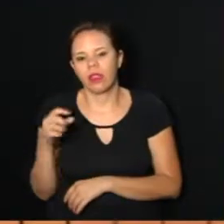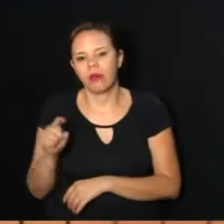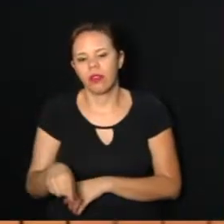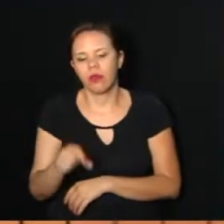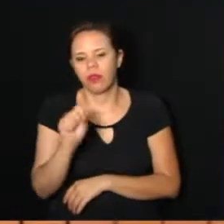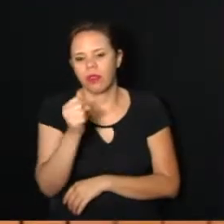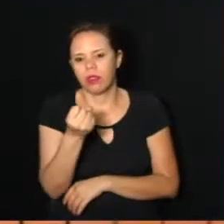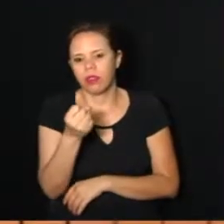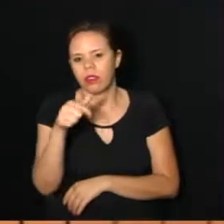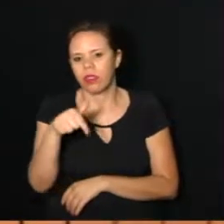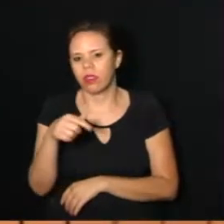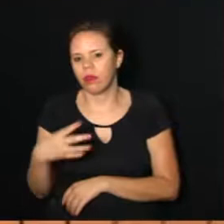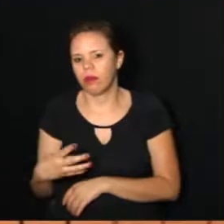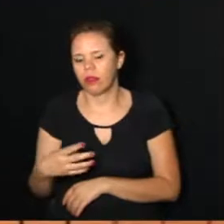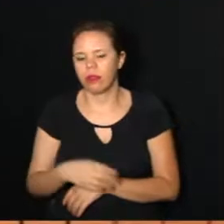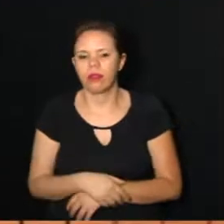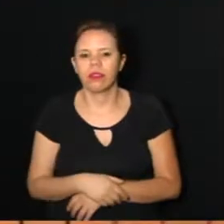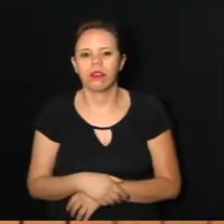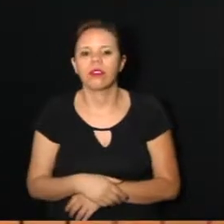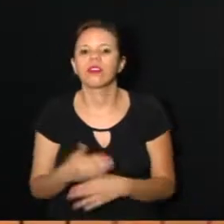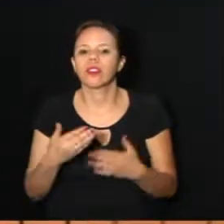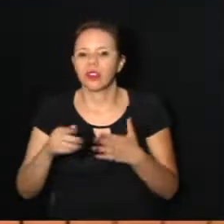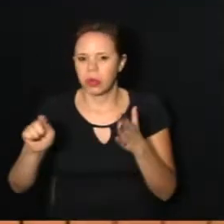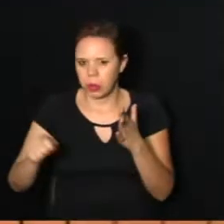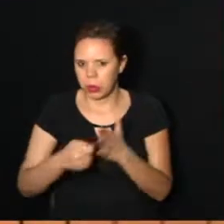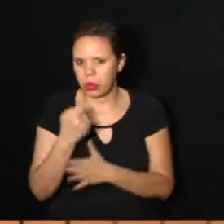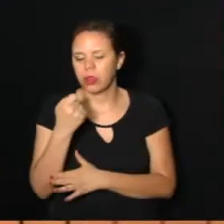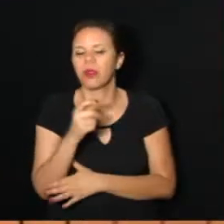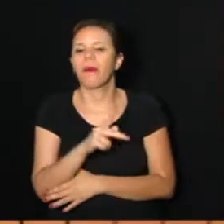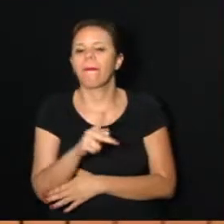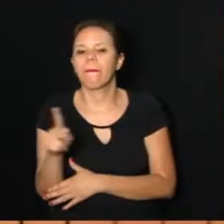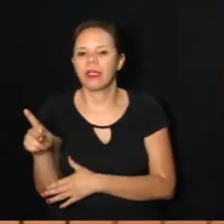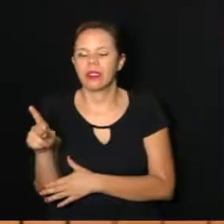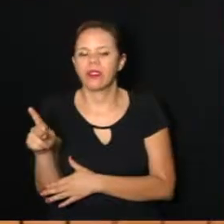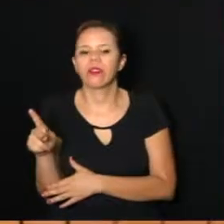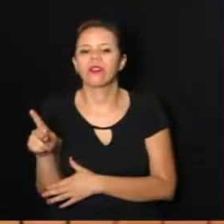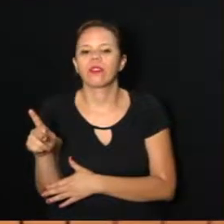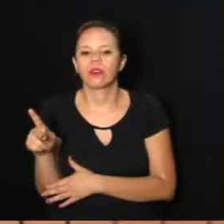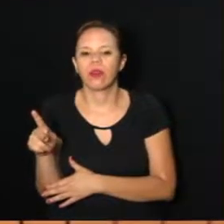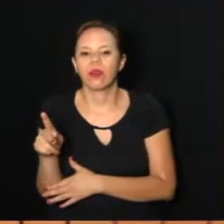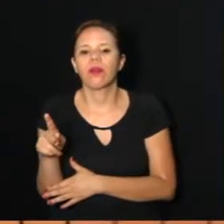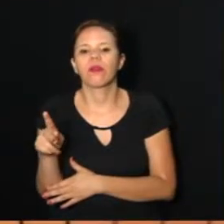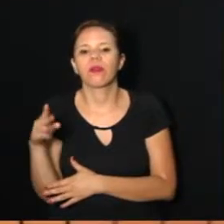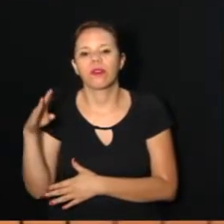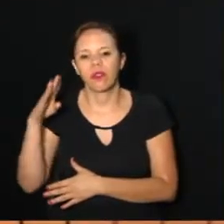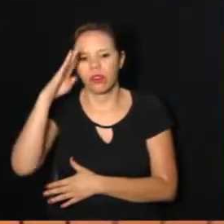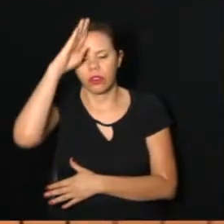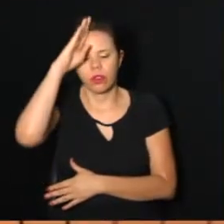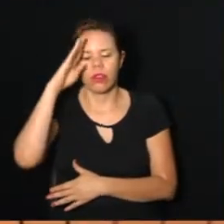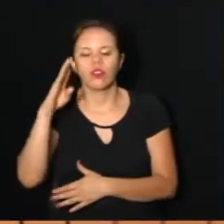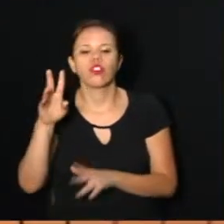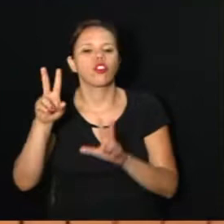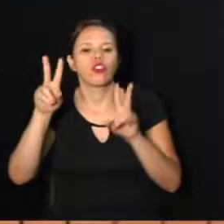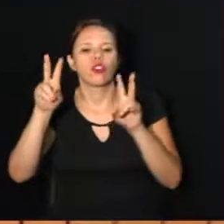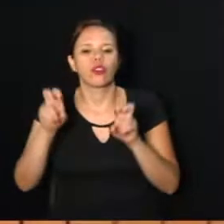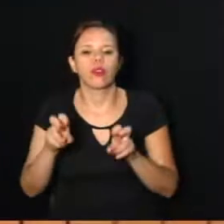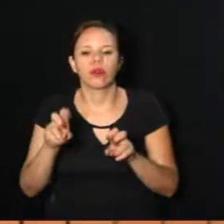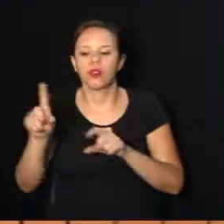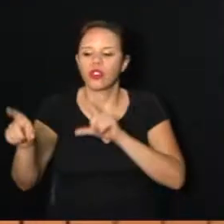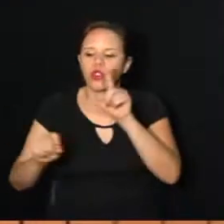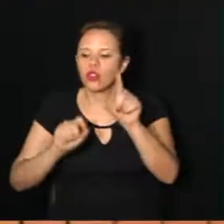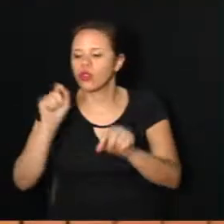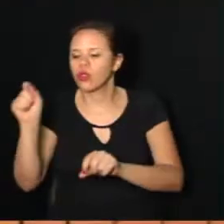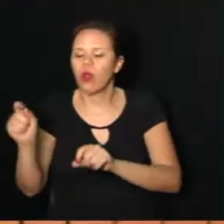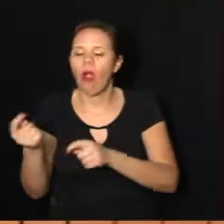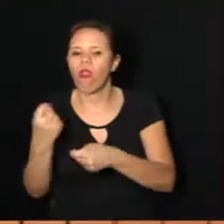13.874, sancionada pelo presidente Jair Bolsonaro, que trata da liberdade econômica. Como